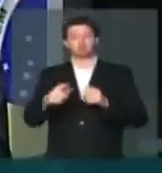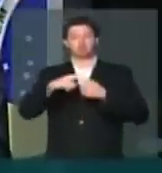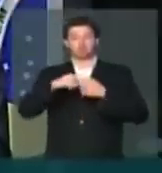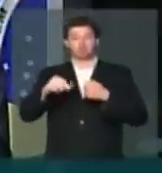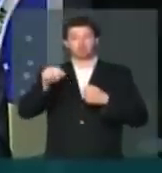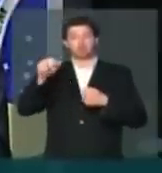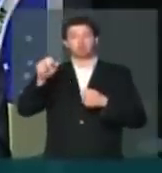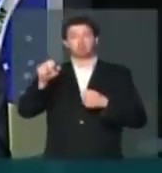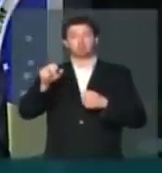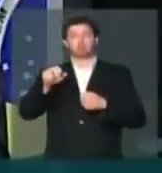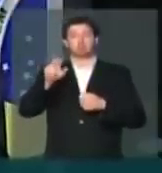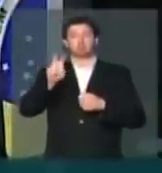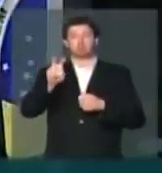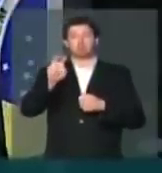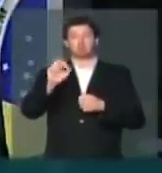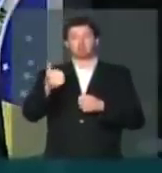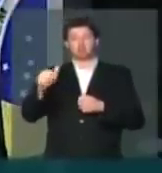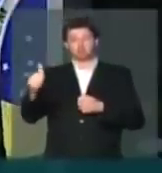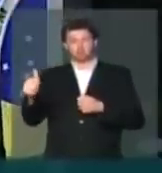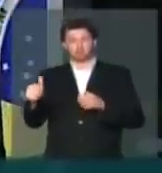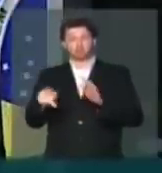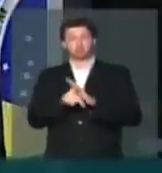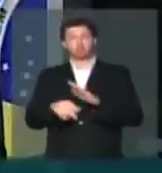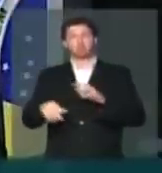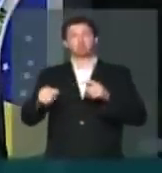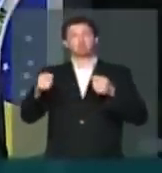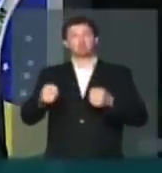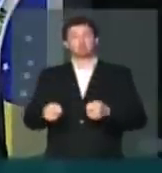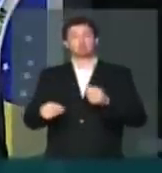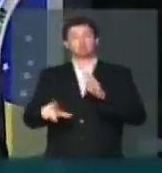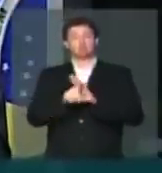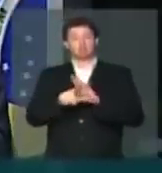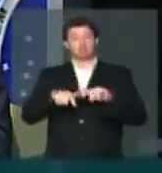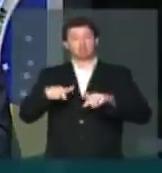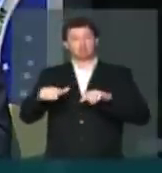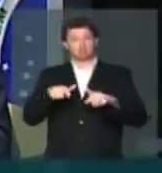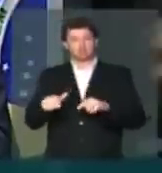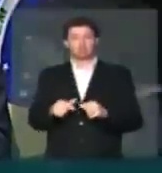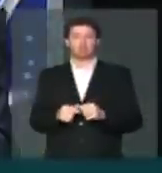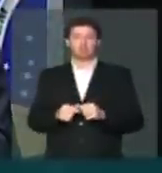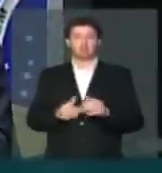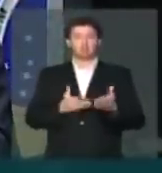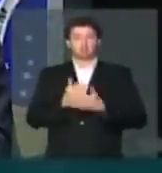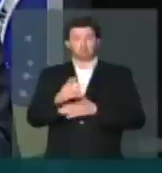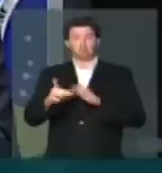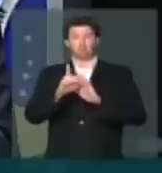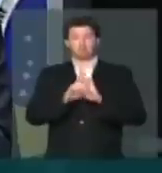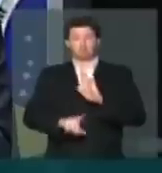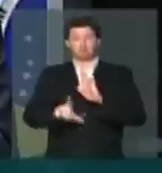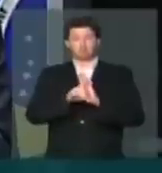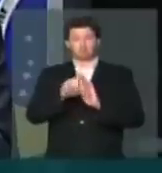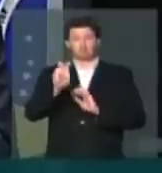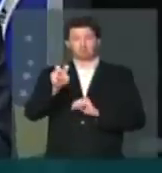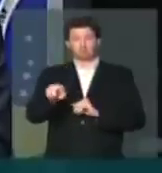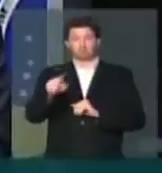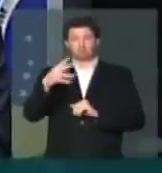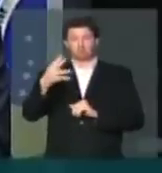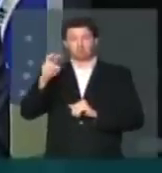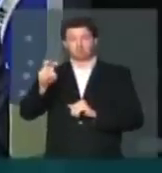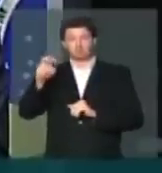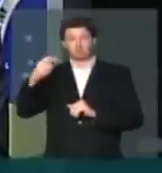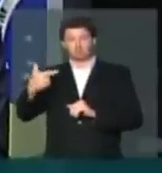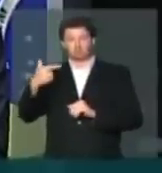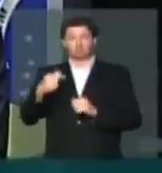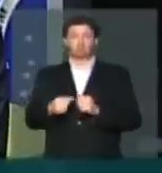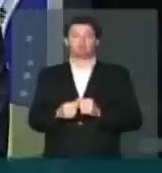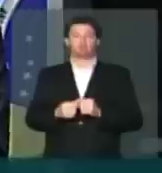artigo 511 da Consolidação das Leis do Trabalho, aprovado pelo Decreto-Lei